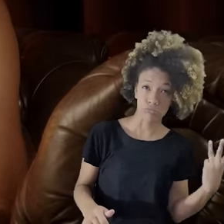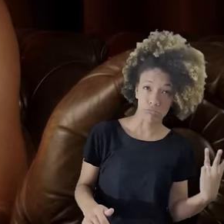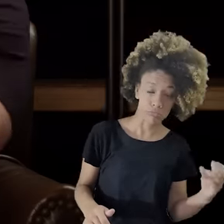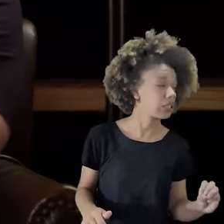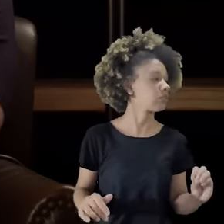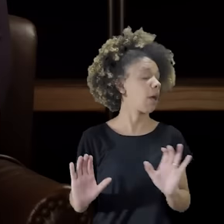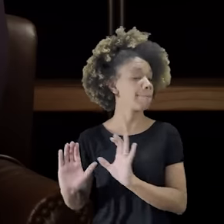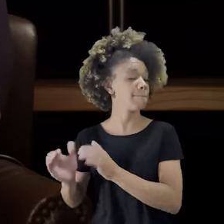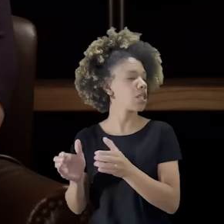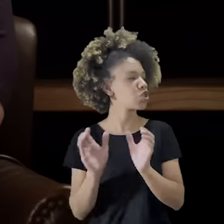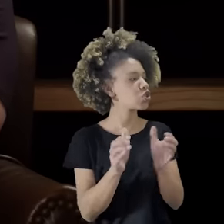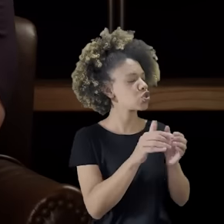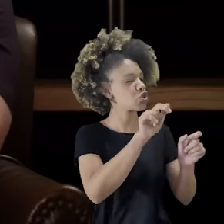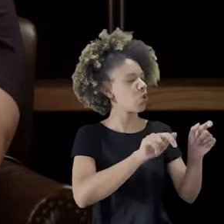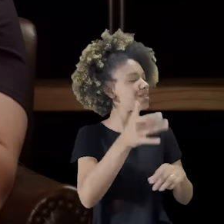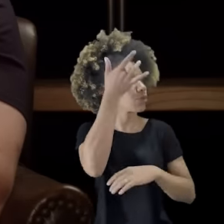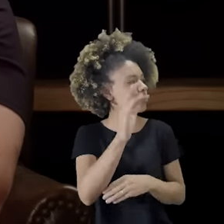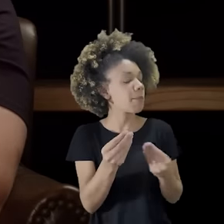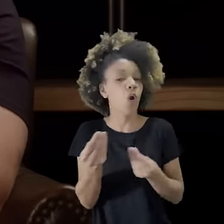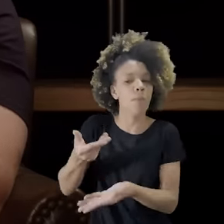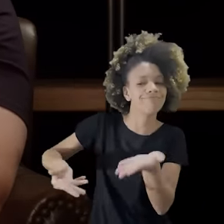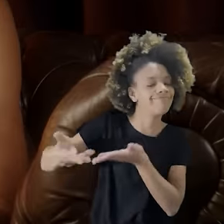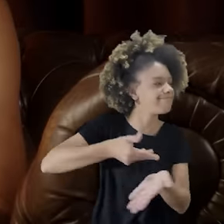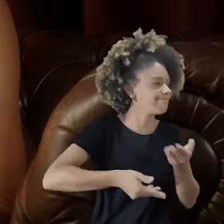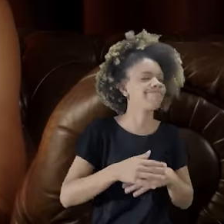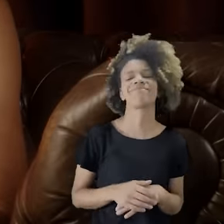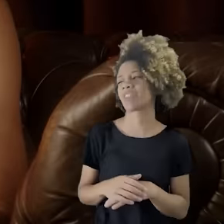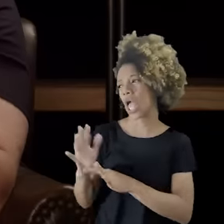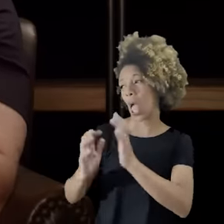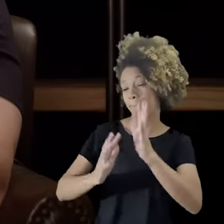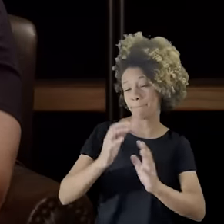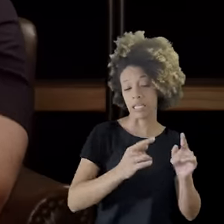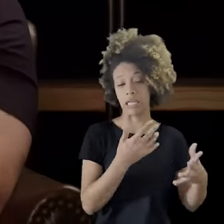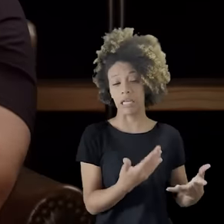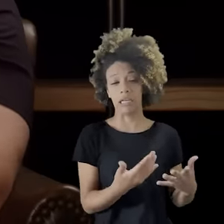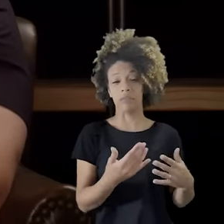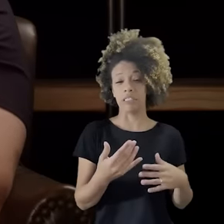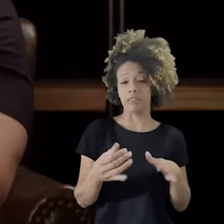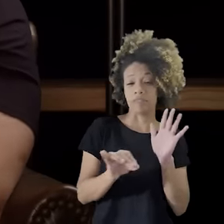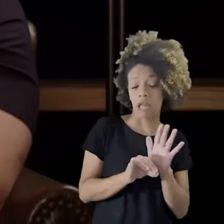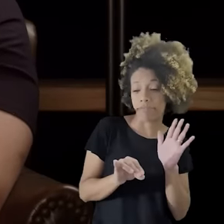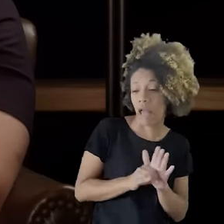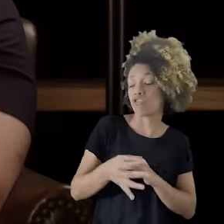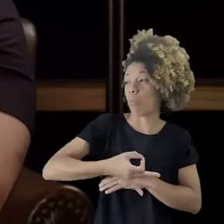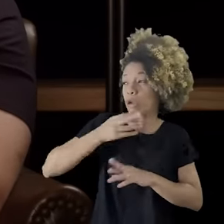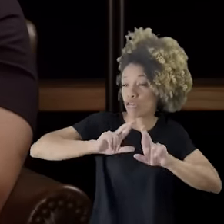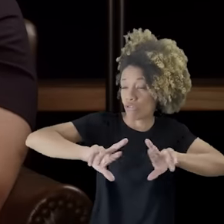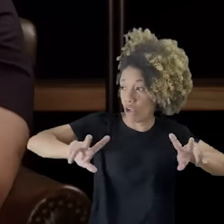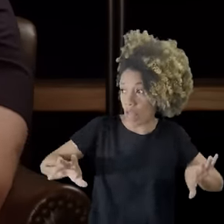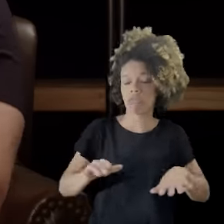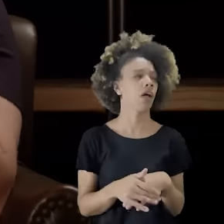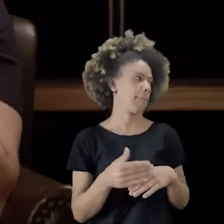são gerações que não estão sabendo lidar com gerações é o conflito é o conflito eleger na minha visão o conflito Nacional